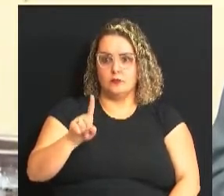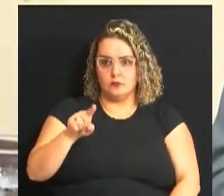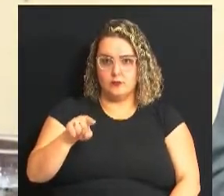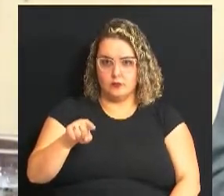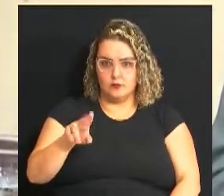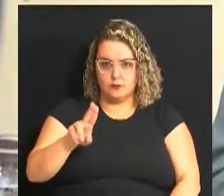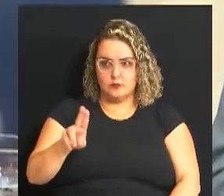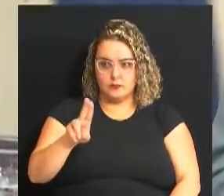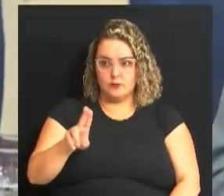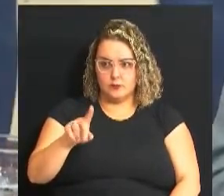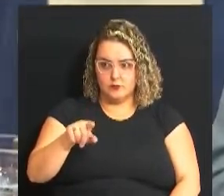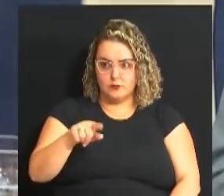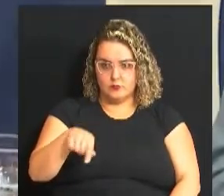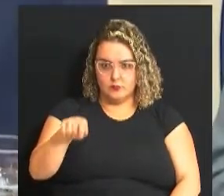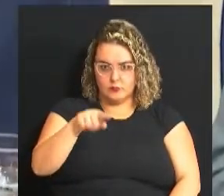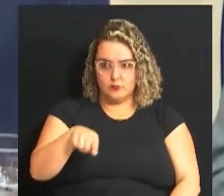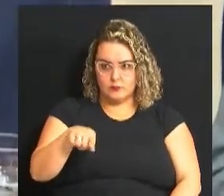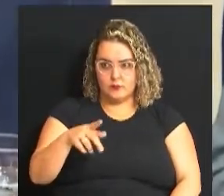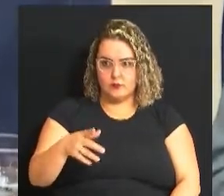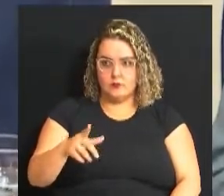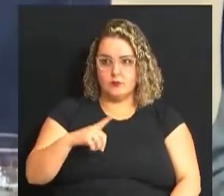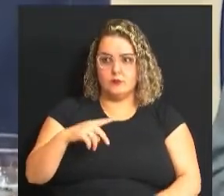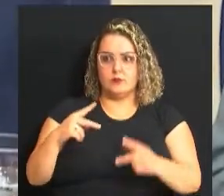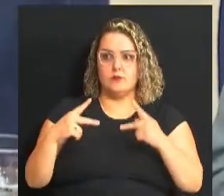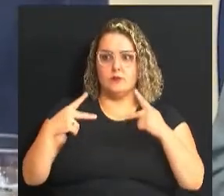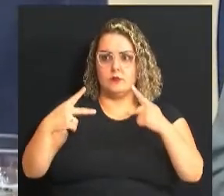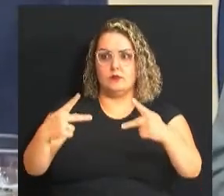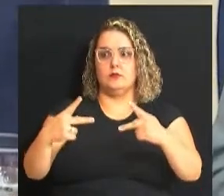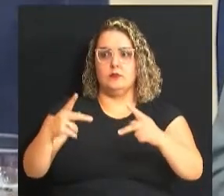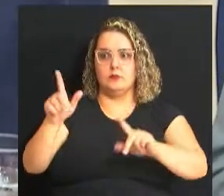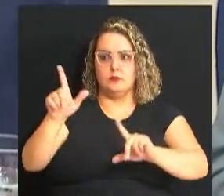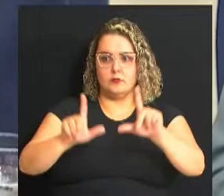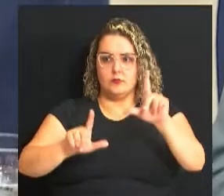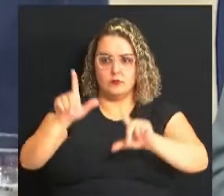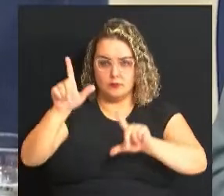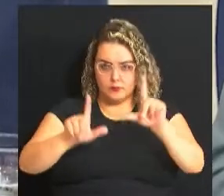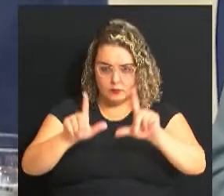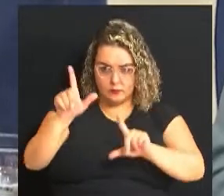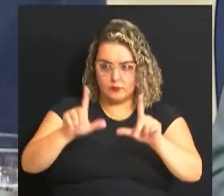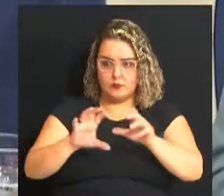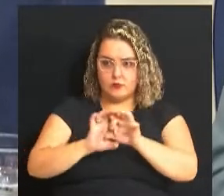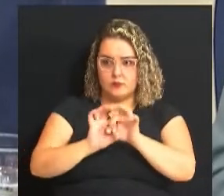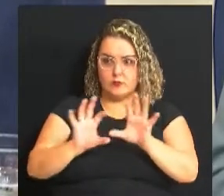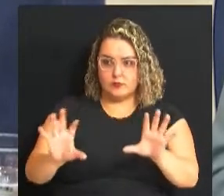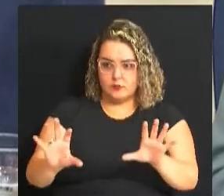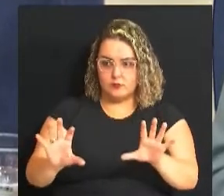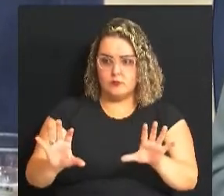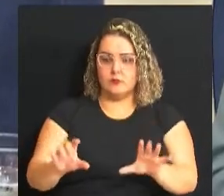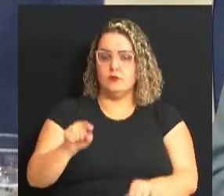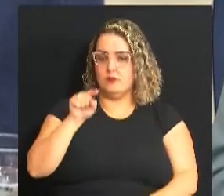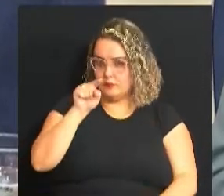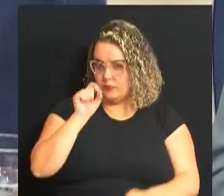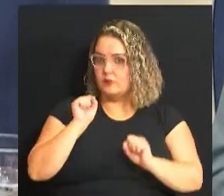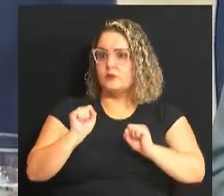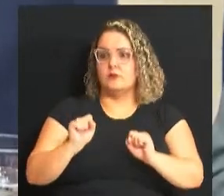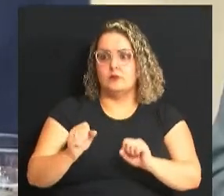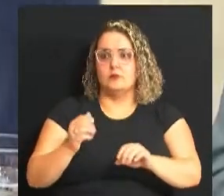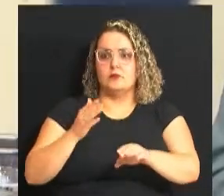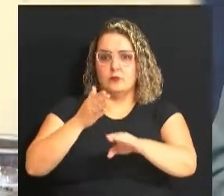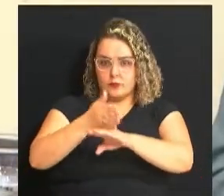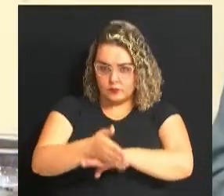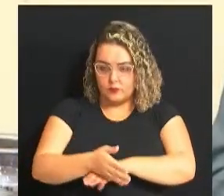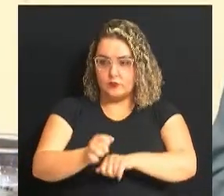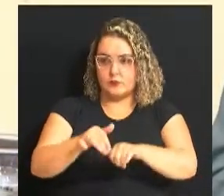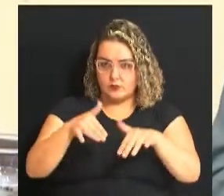usar. Tem um link aí na TV, eles vão disponibilizar para que você possa participar da